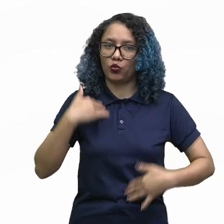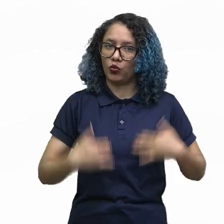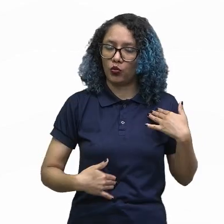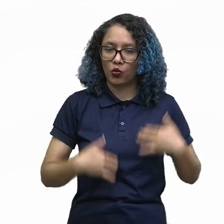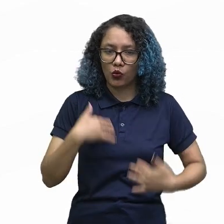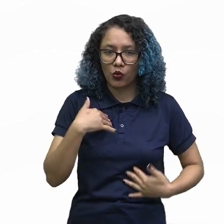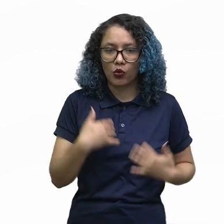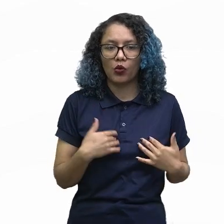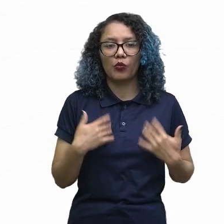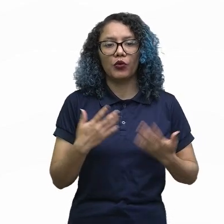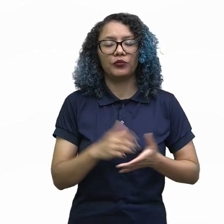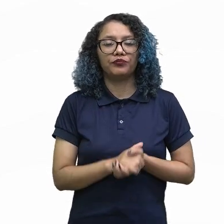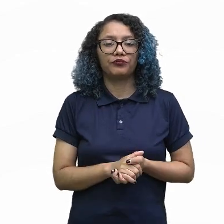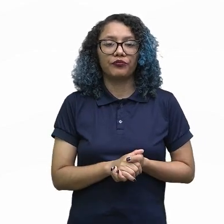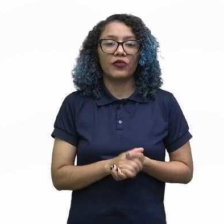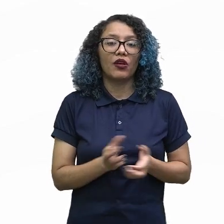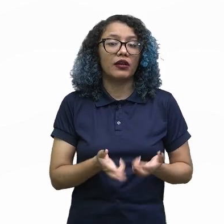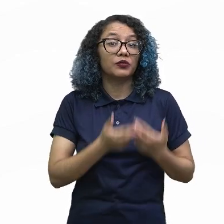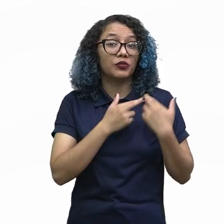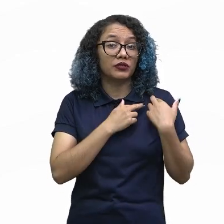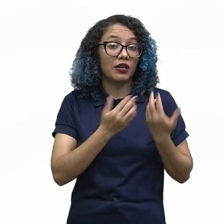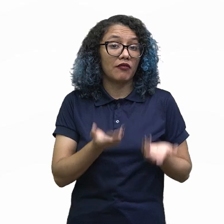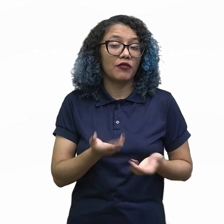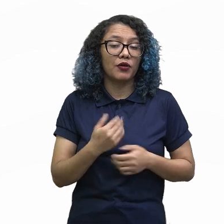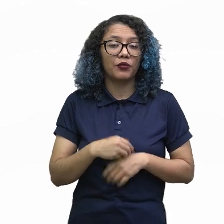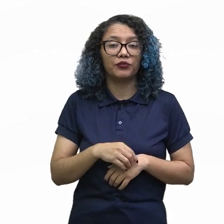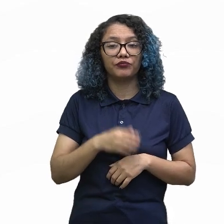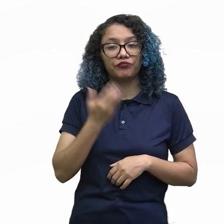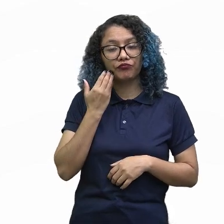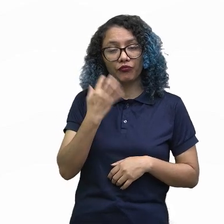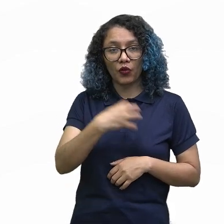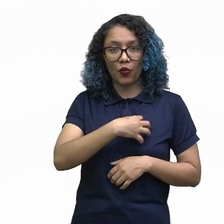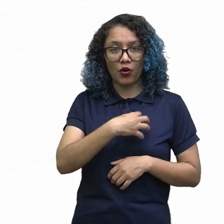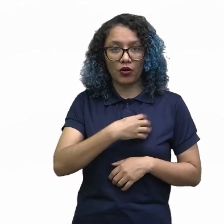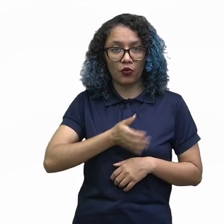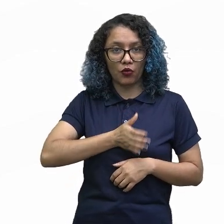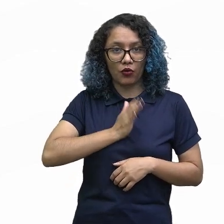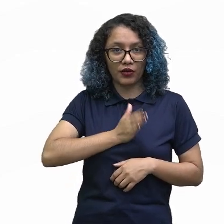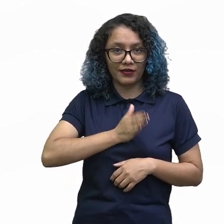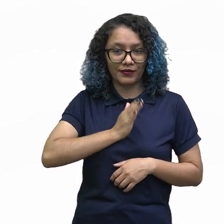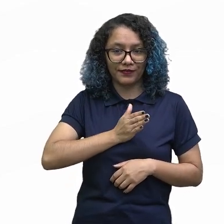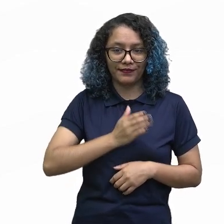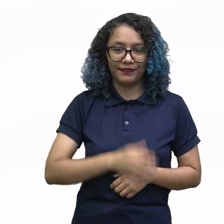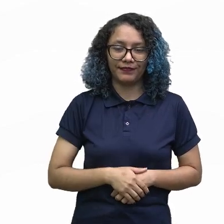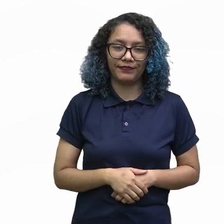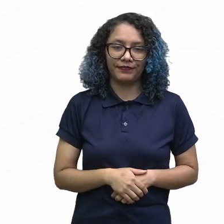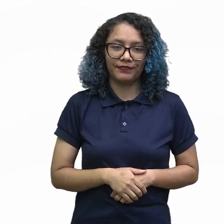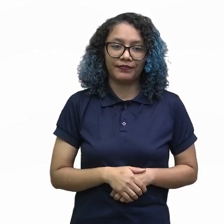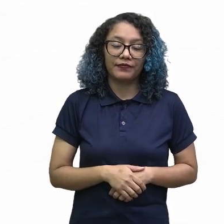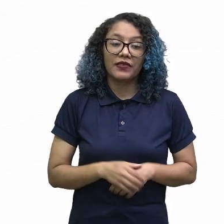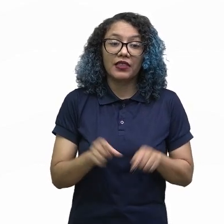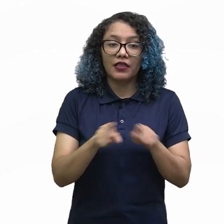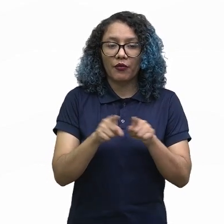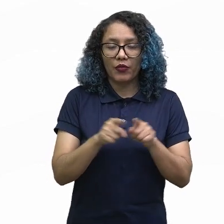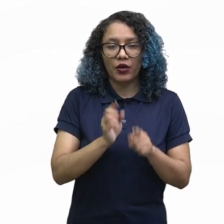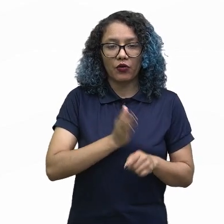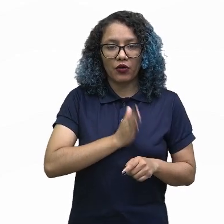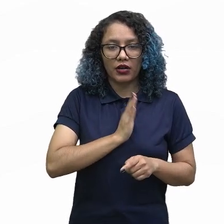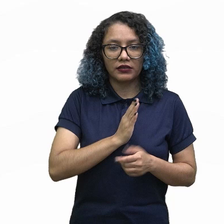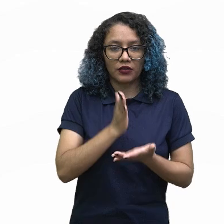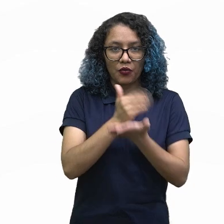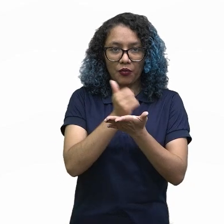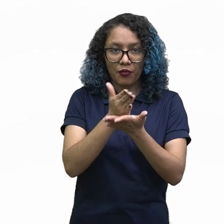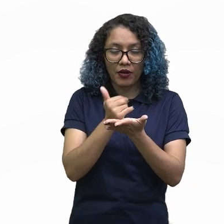fazer isso é o músculo cardíaco, né? Que é o que compõe aí o nosso coração. O coração humano ele possui